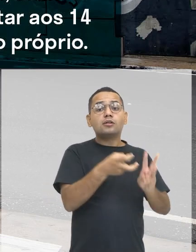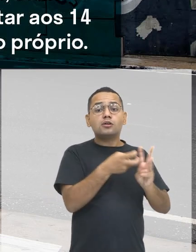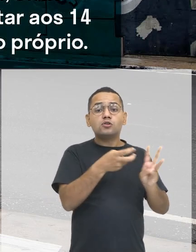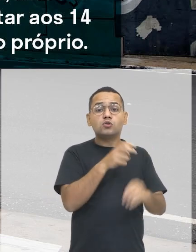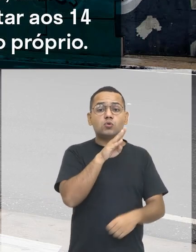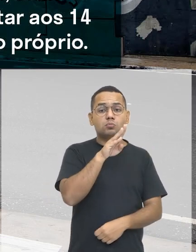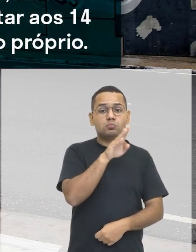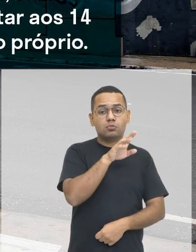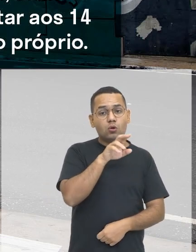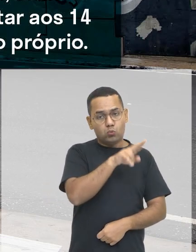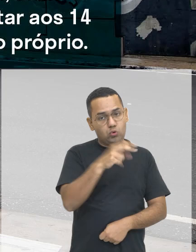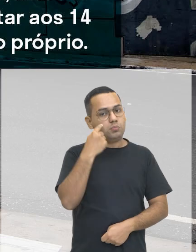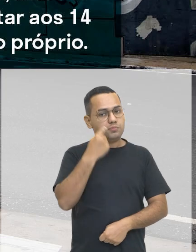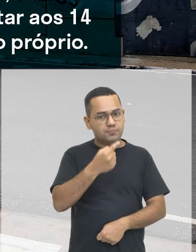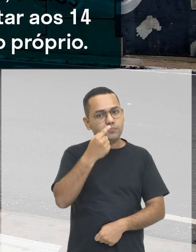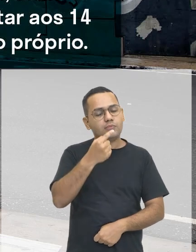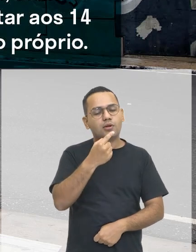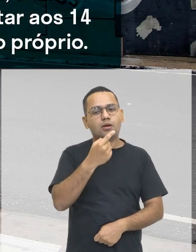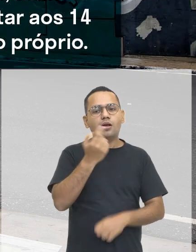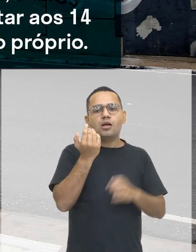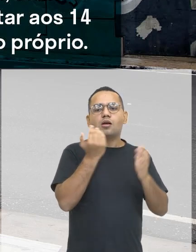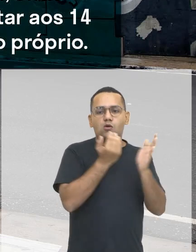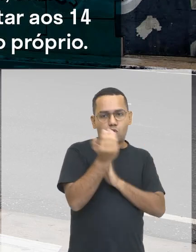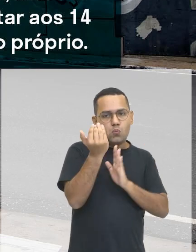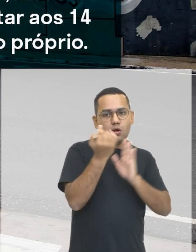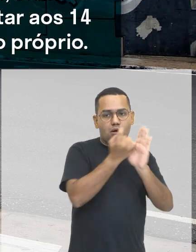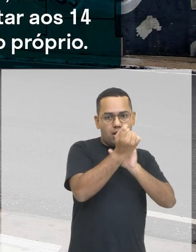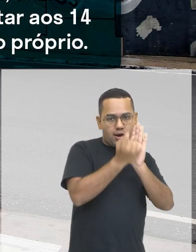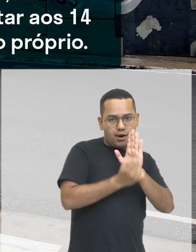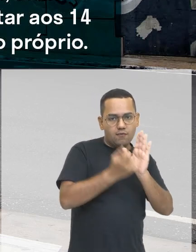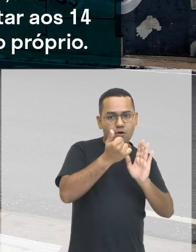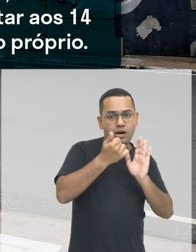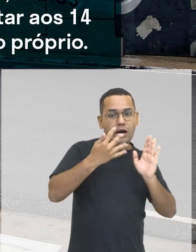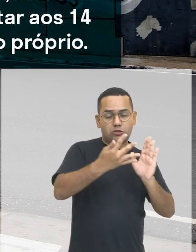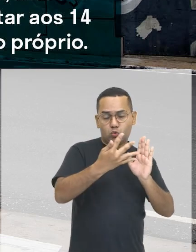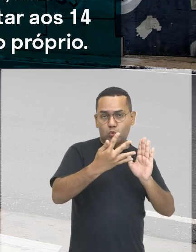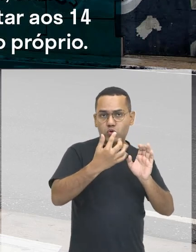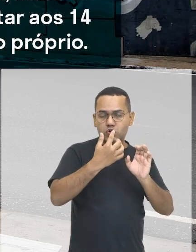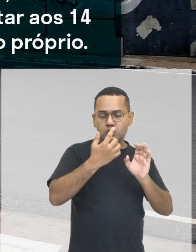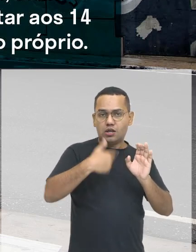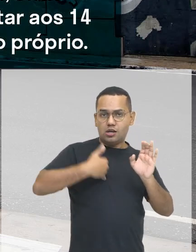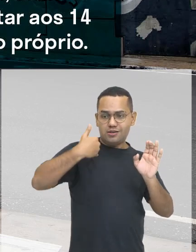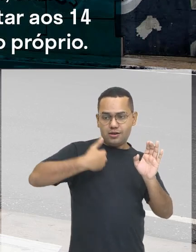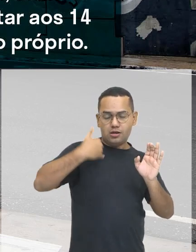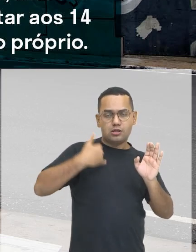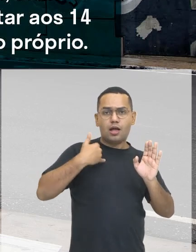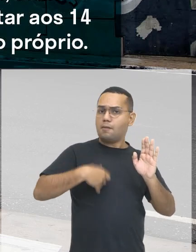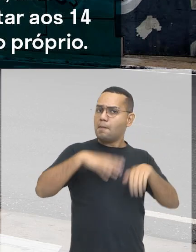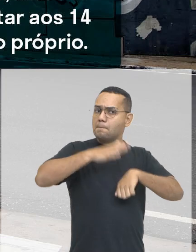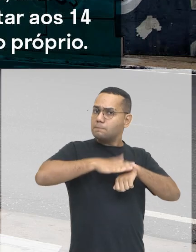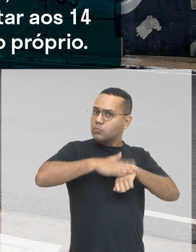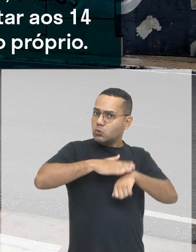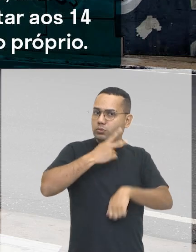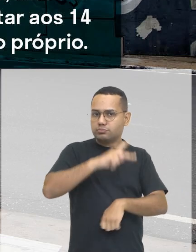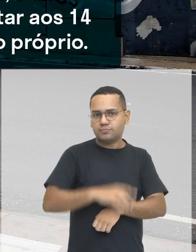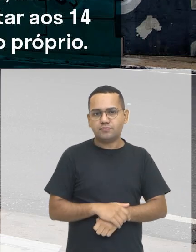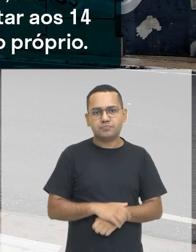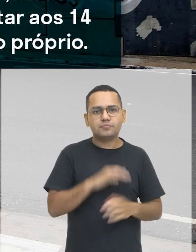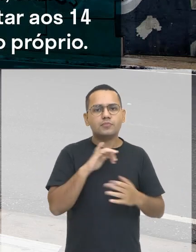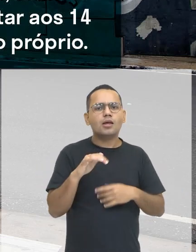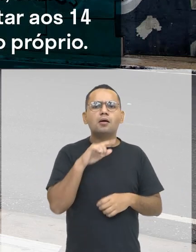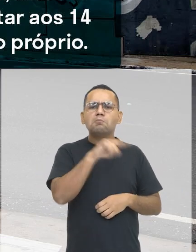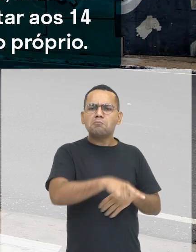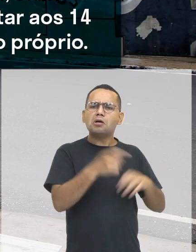a grafitar aos 14 anos por esforço próprio. Sua maior marca está